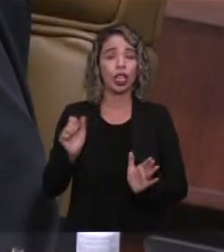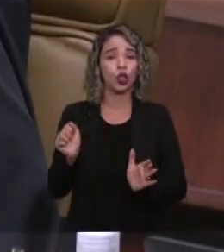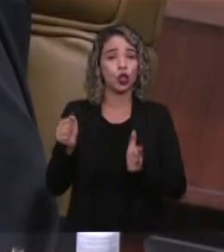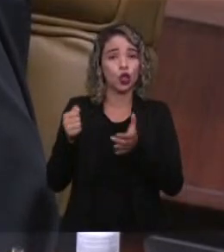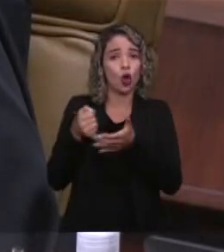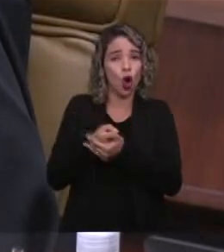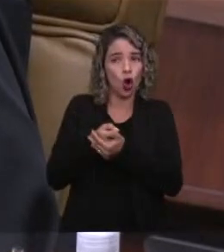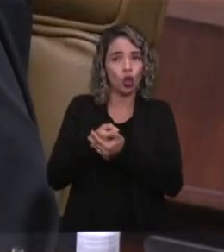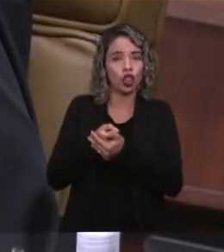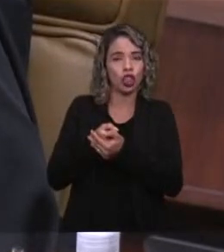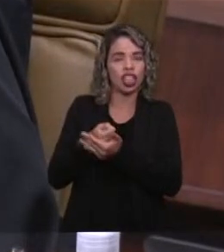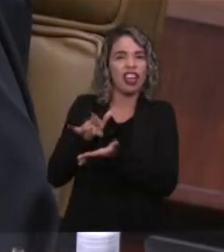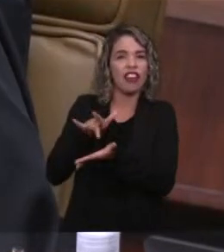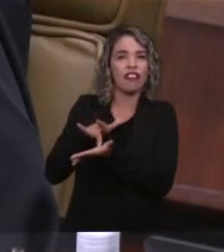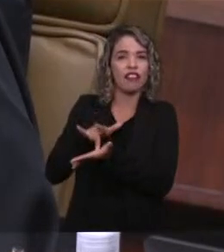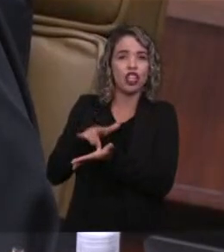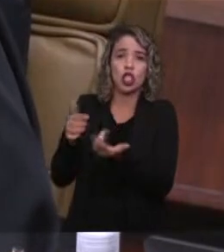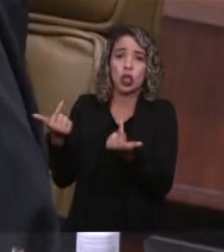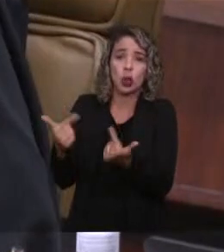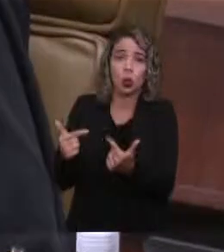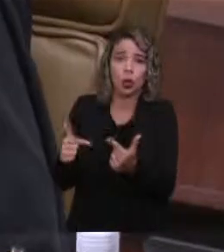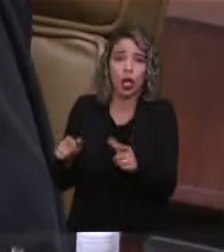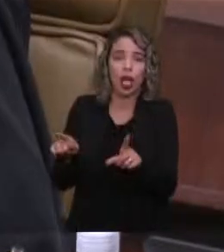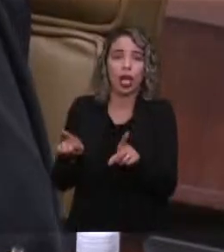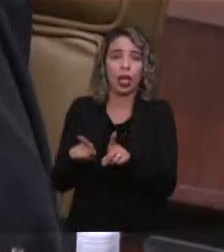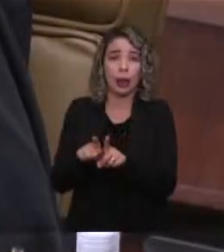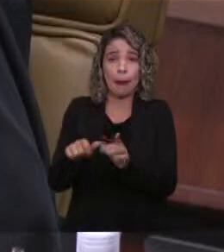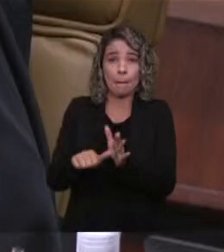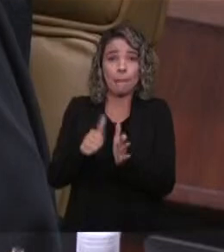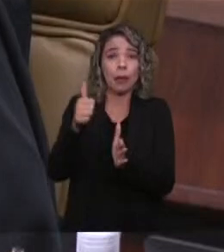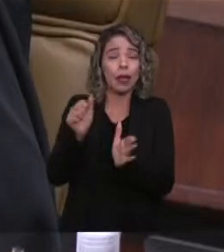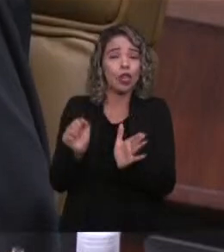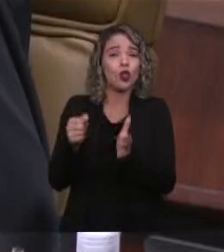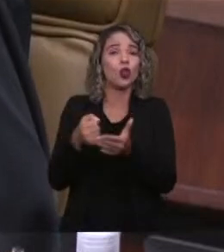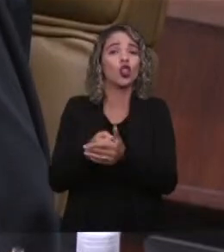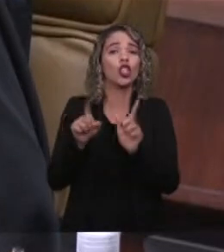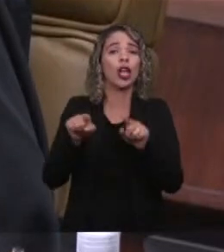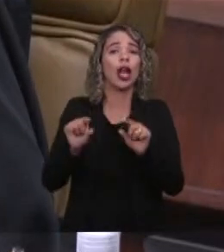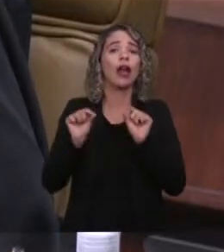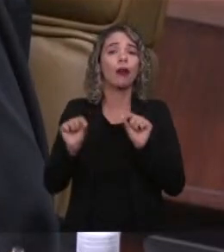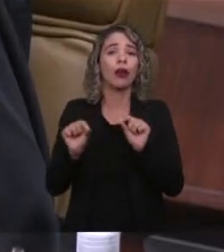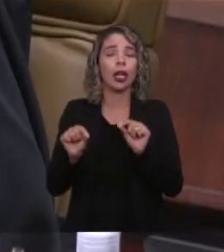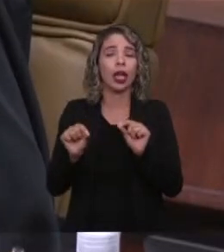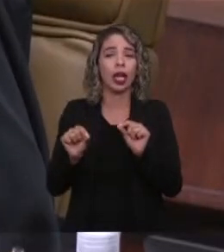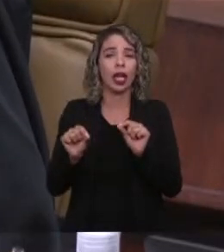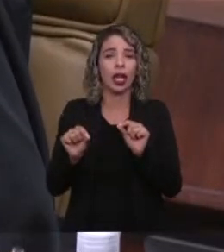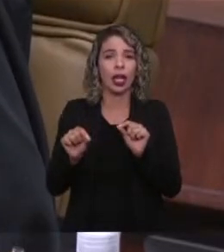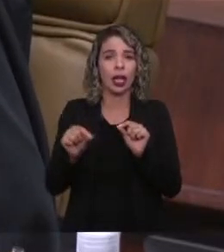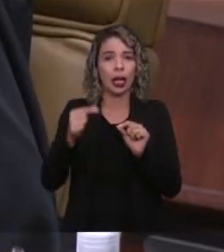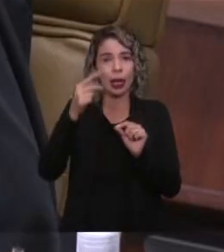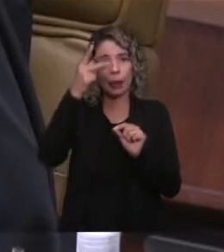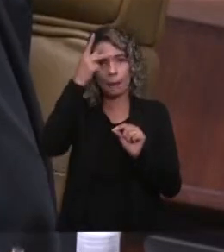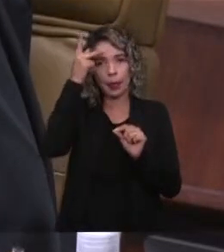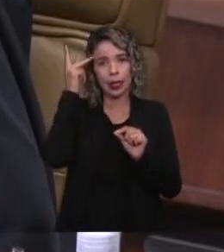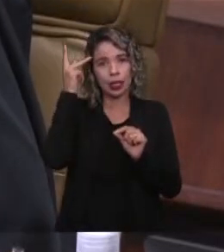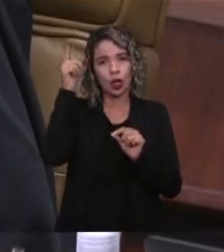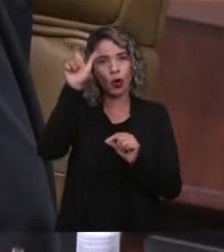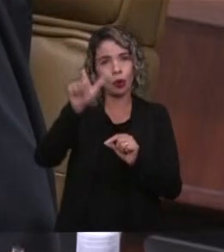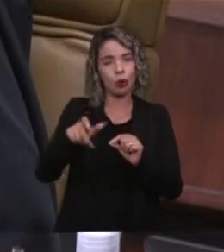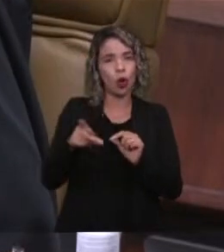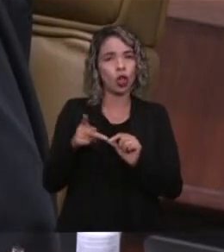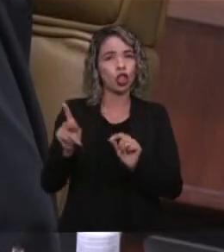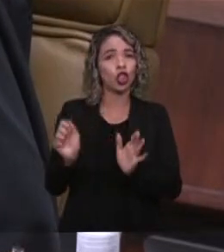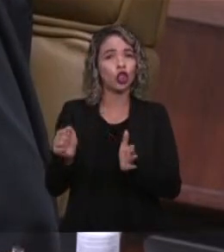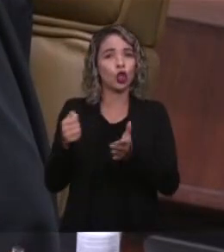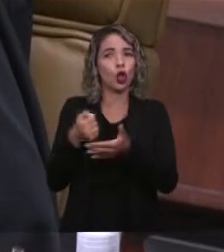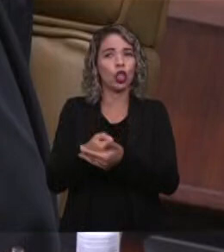dissimulação e a integração. A primeira, ocultação, consiste em afastar os ativos de sua fonte